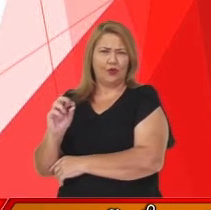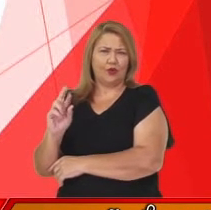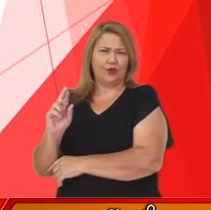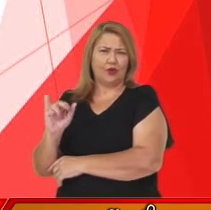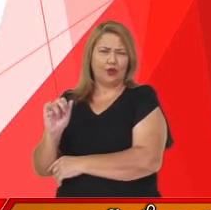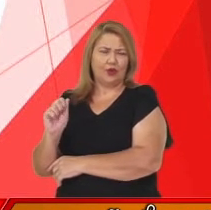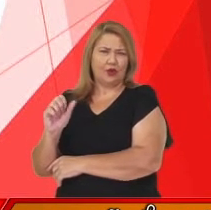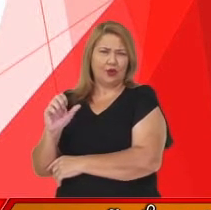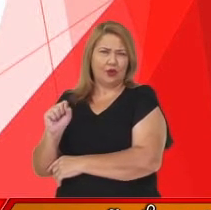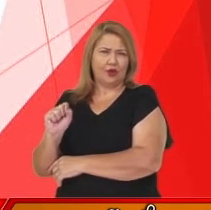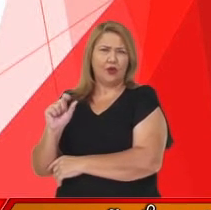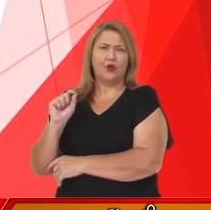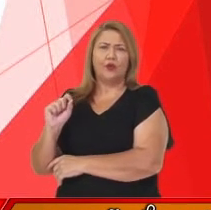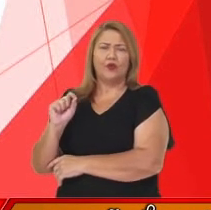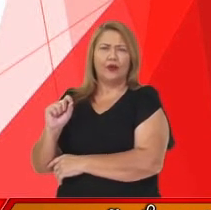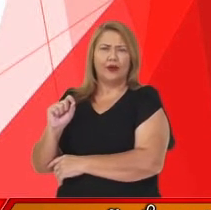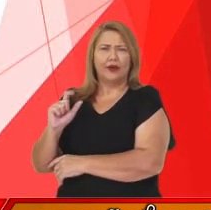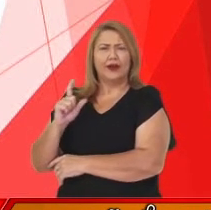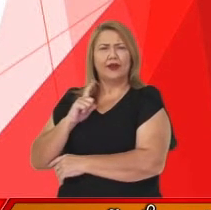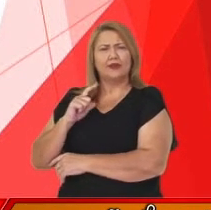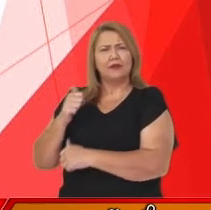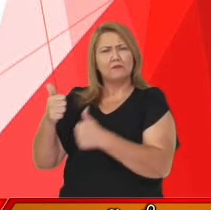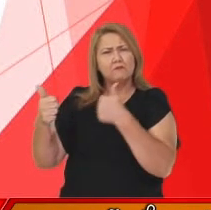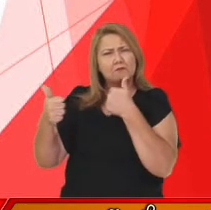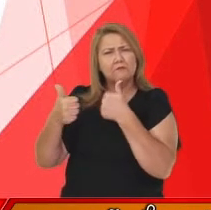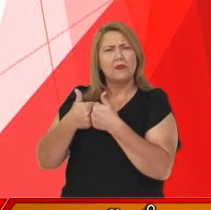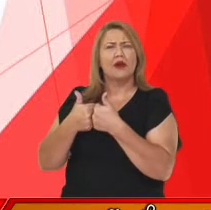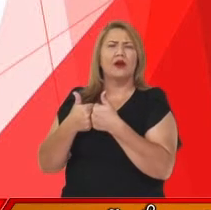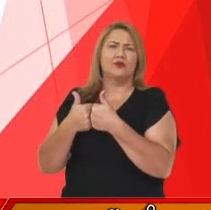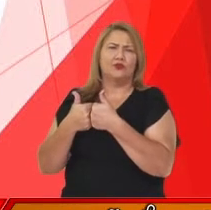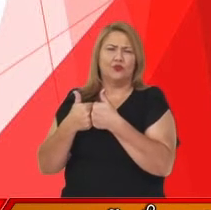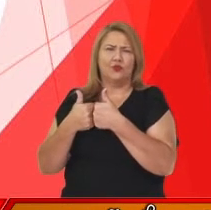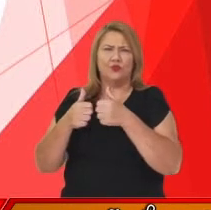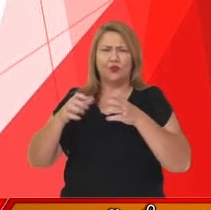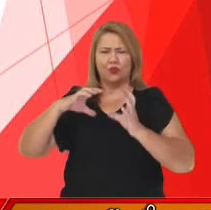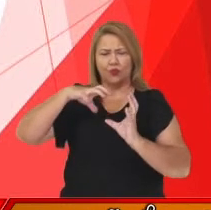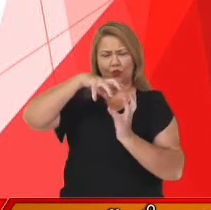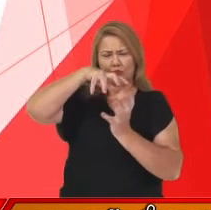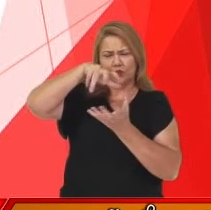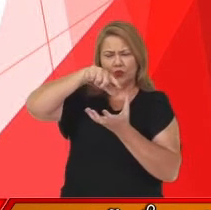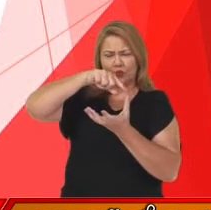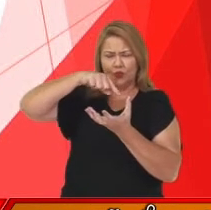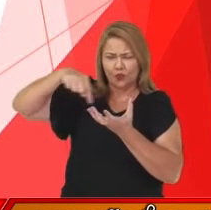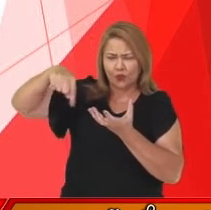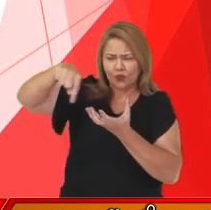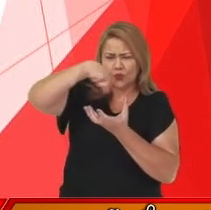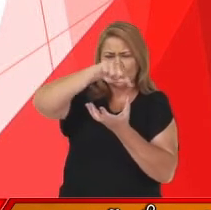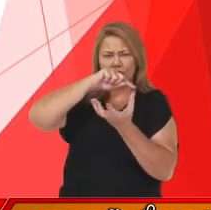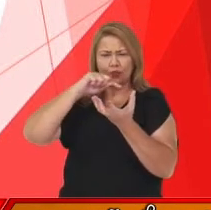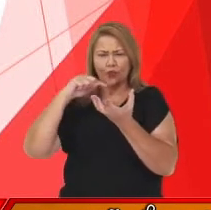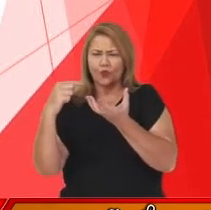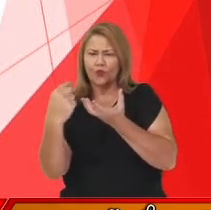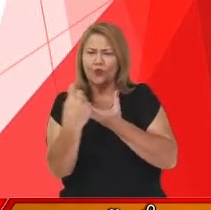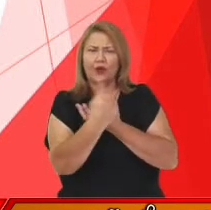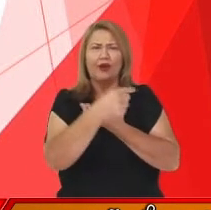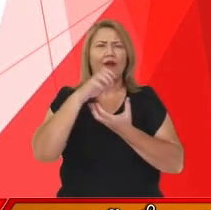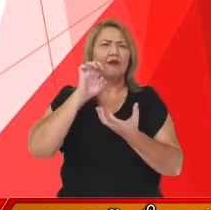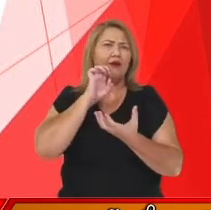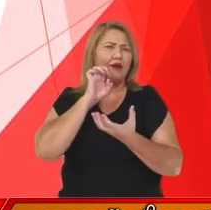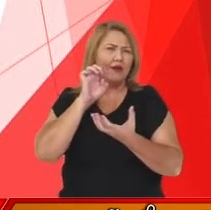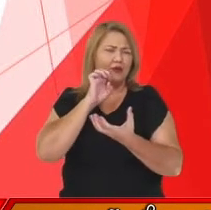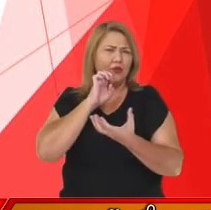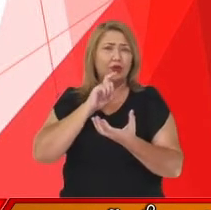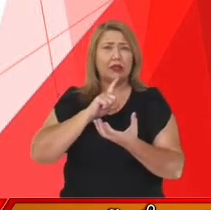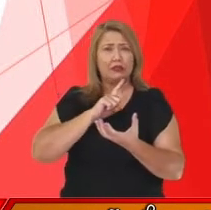entre os trópicos principalmente próximas à região da linha do Equador e Elas vão apresentar uma